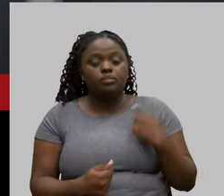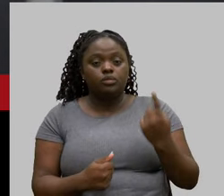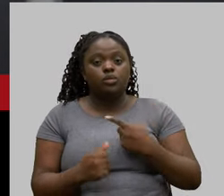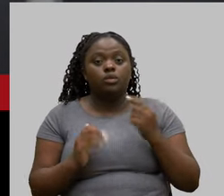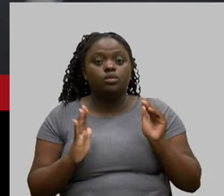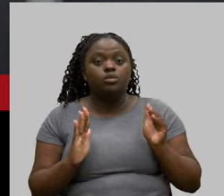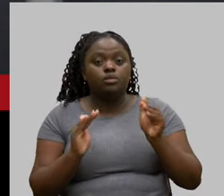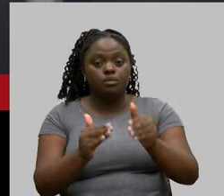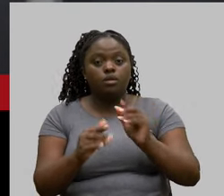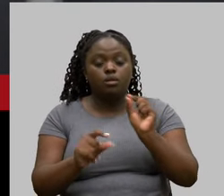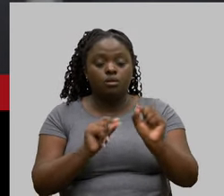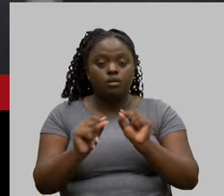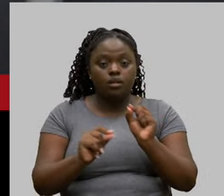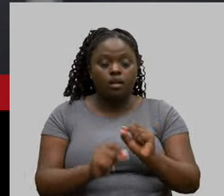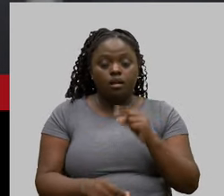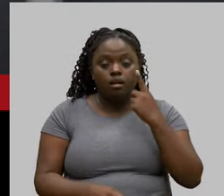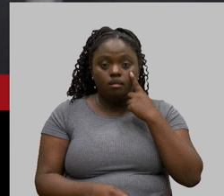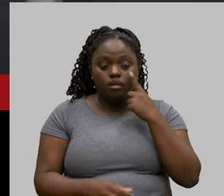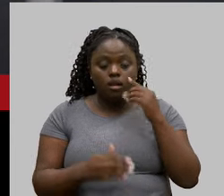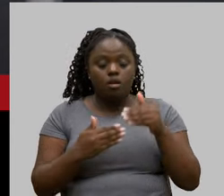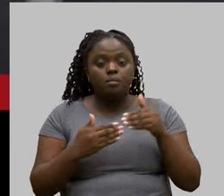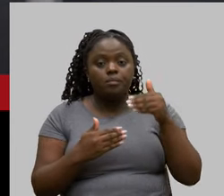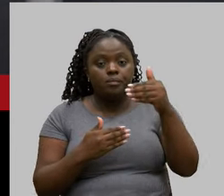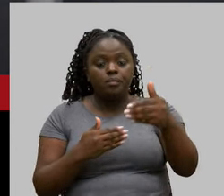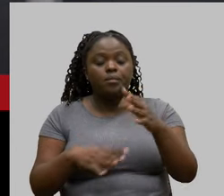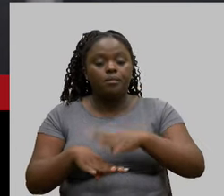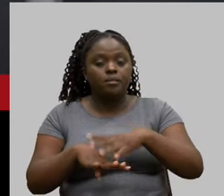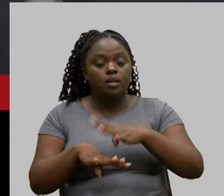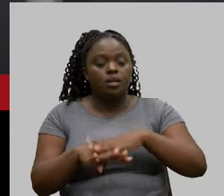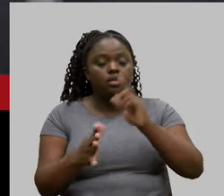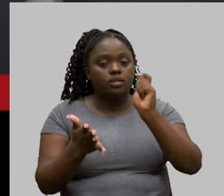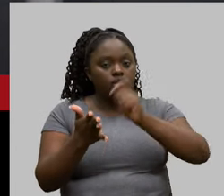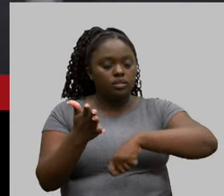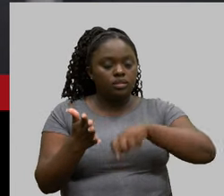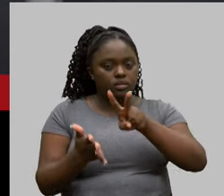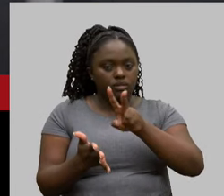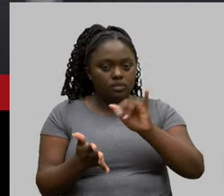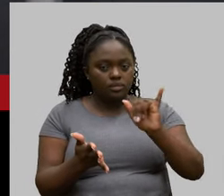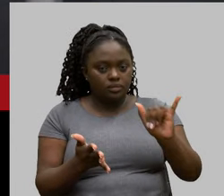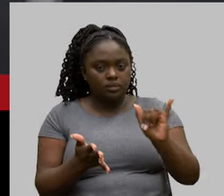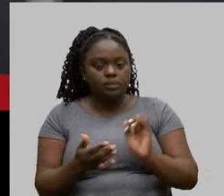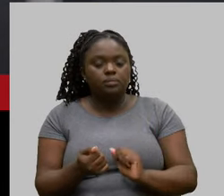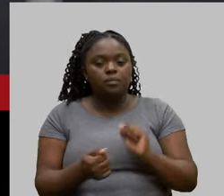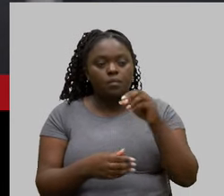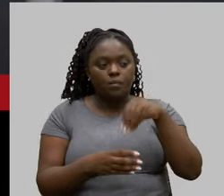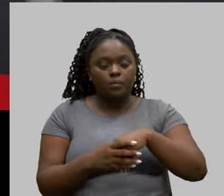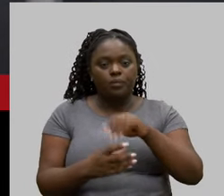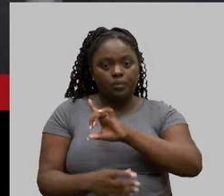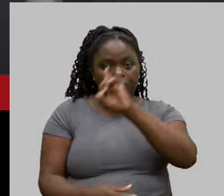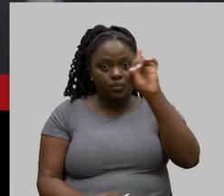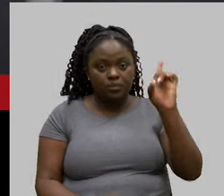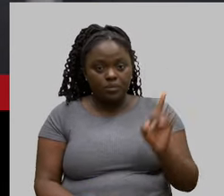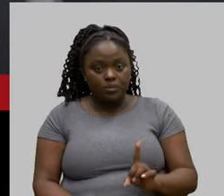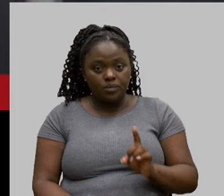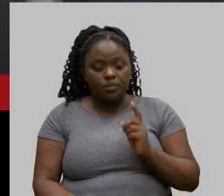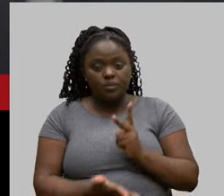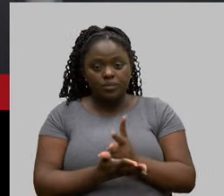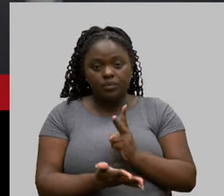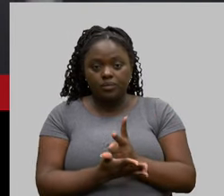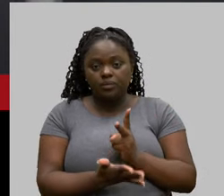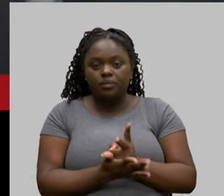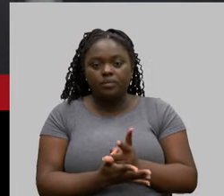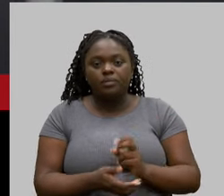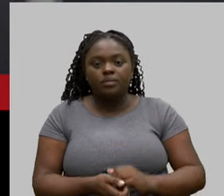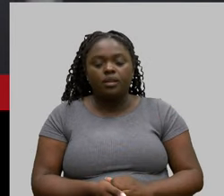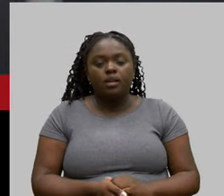apuração das provisões matemáticas que vão ser registradas nos demonstrativos contábeis da mesma data Para